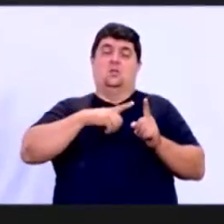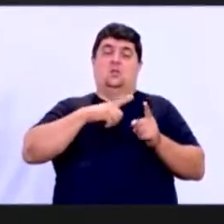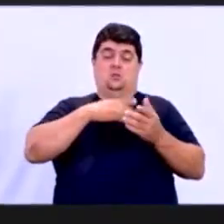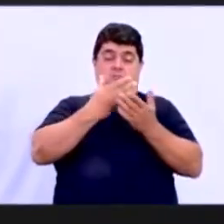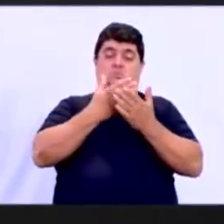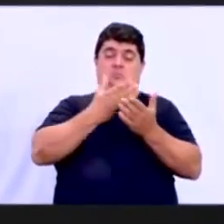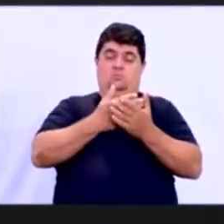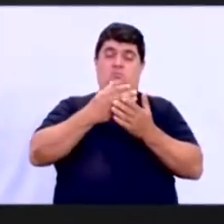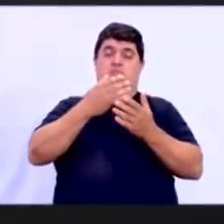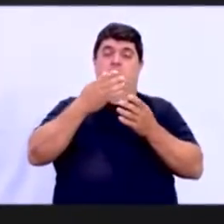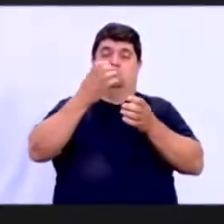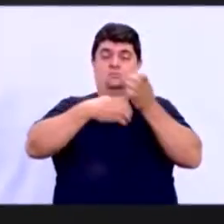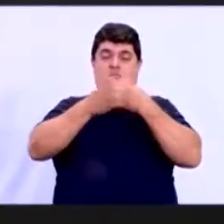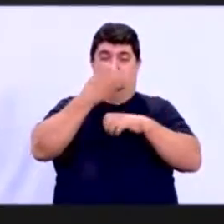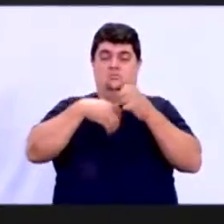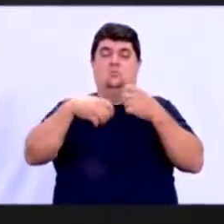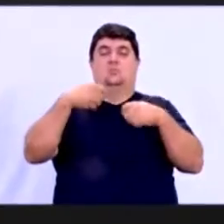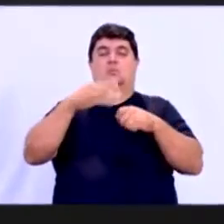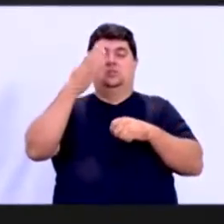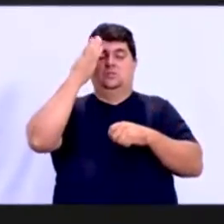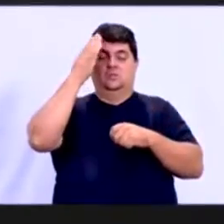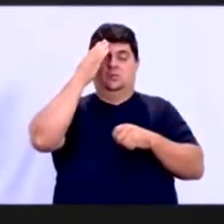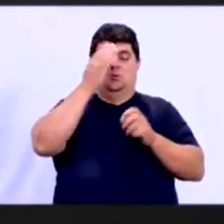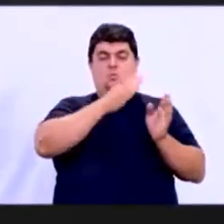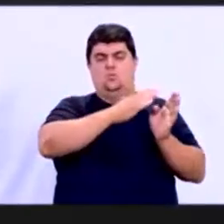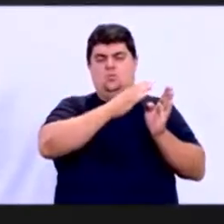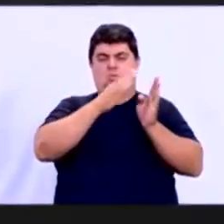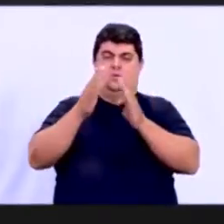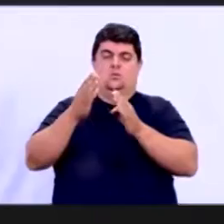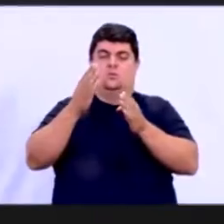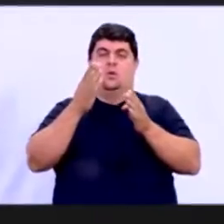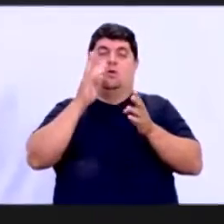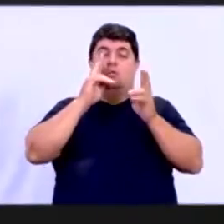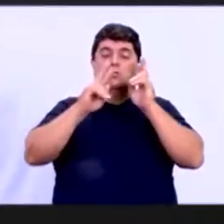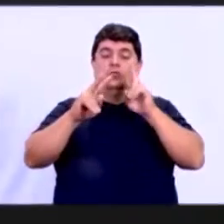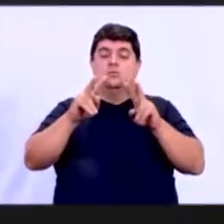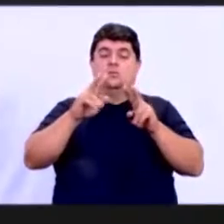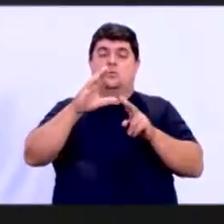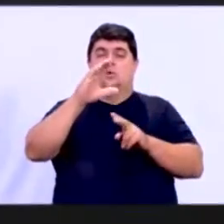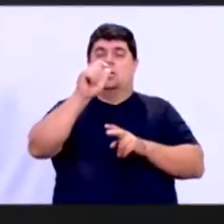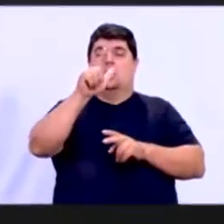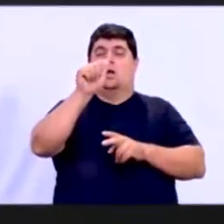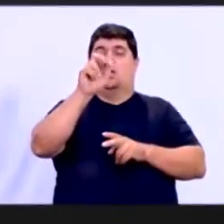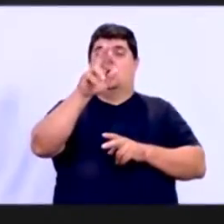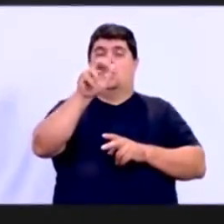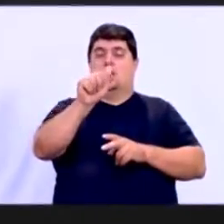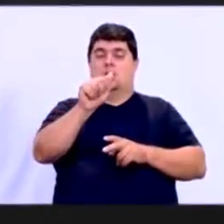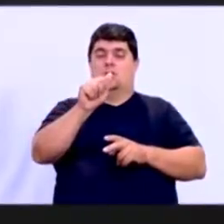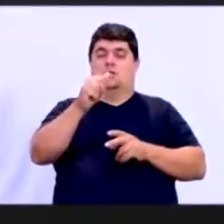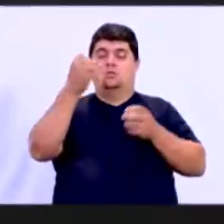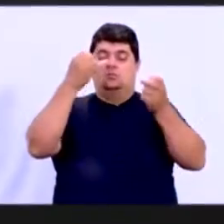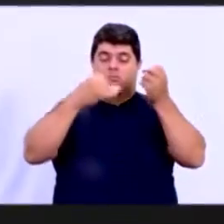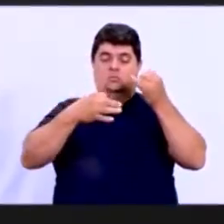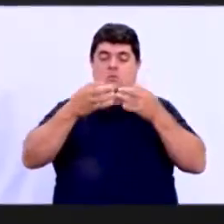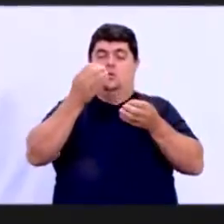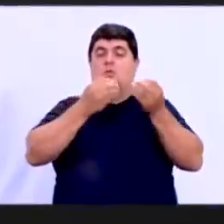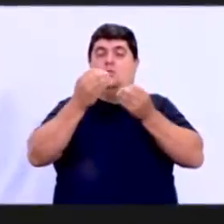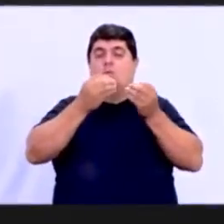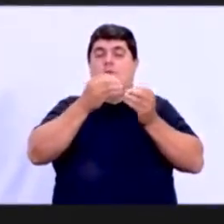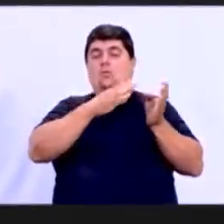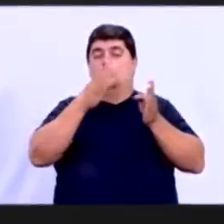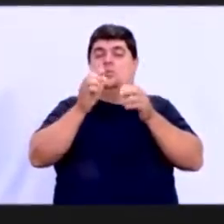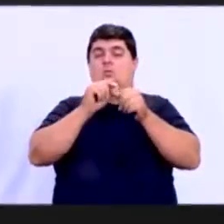de empreendedorismo, deverá saber o passo a passo. Acompanhe agora a história de Clara Menezes, que nos conta como foi constituir